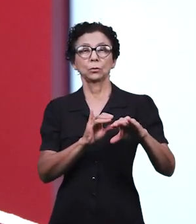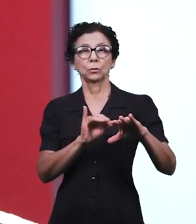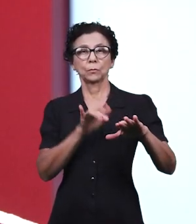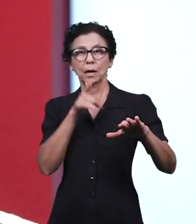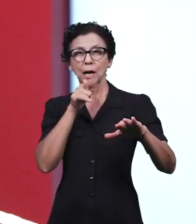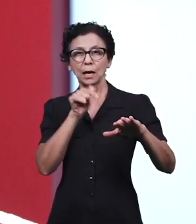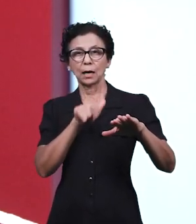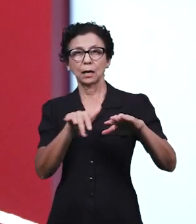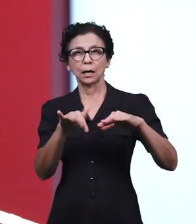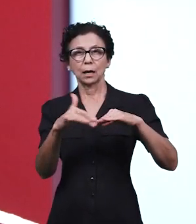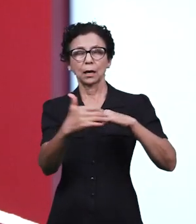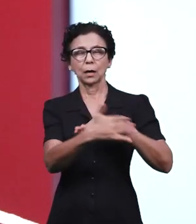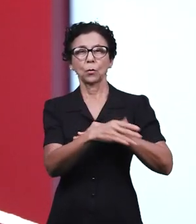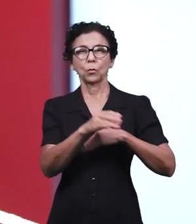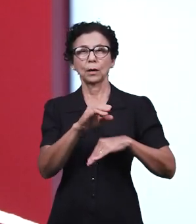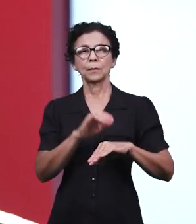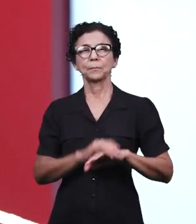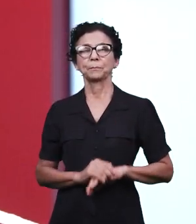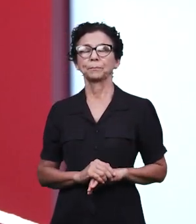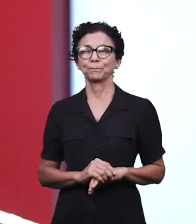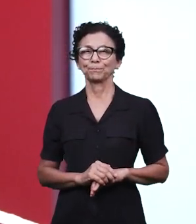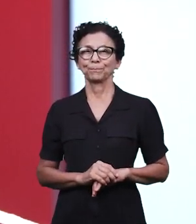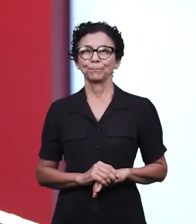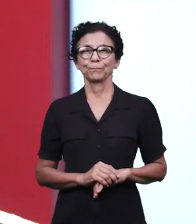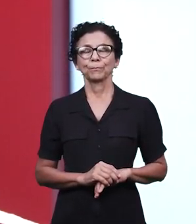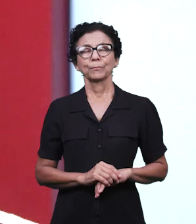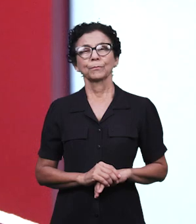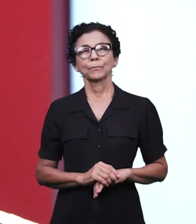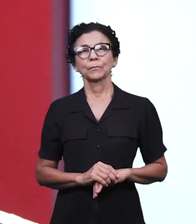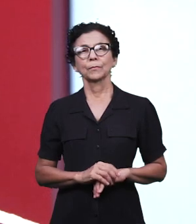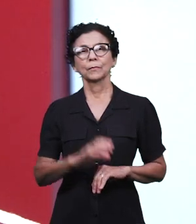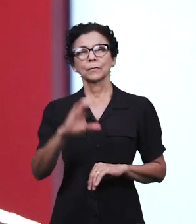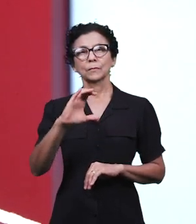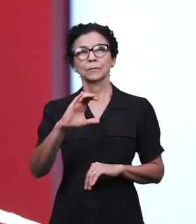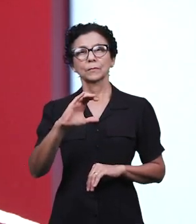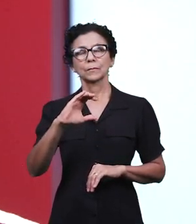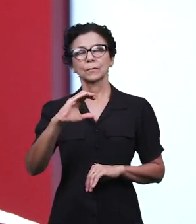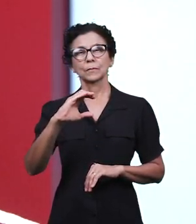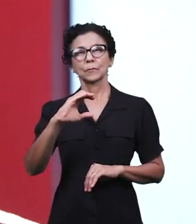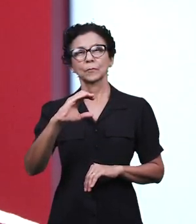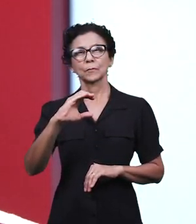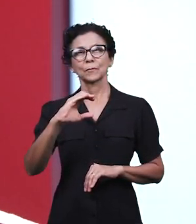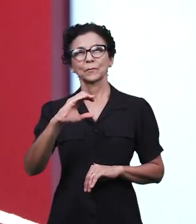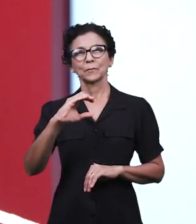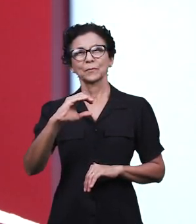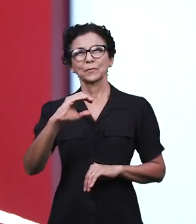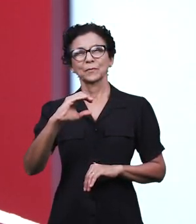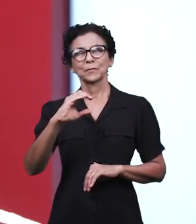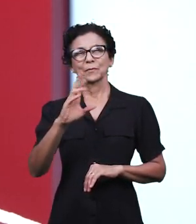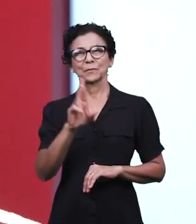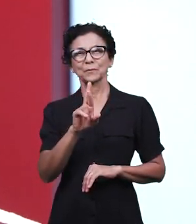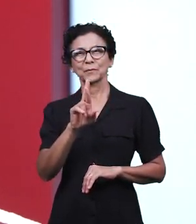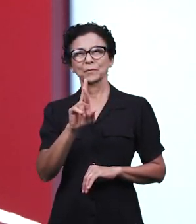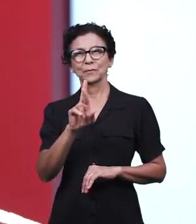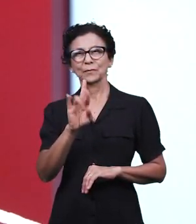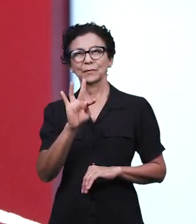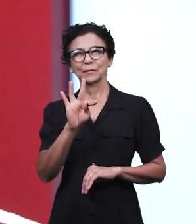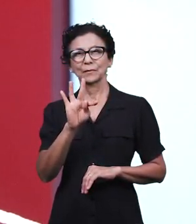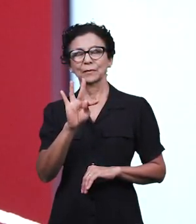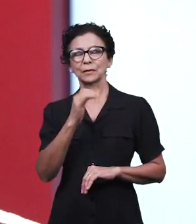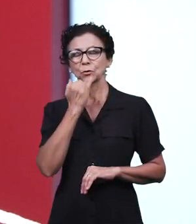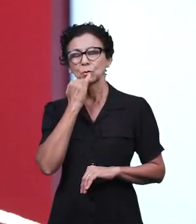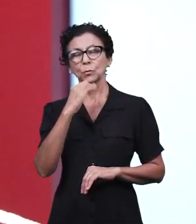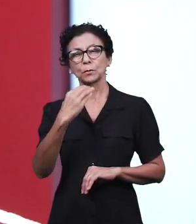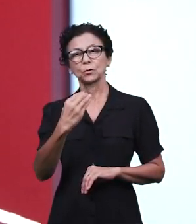no inverno, porque o inverno era muito frio, e lá nessa região o frio é